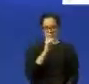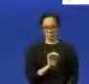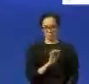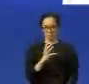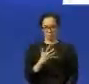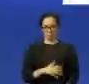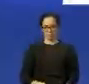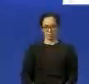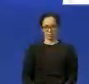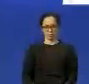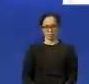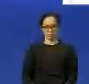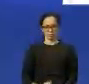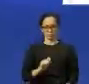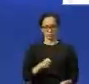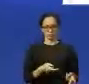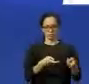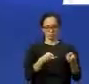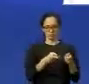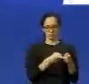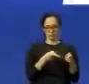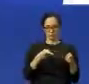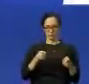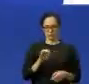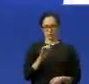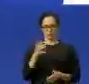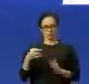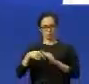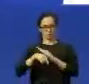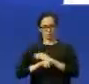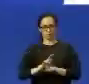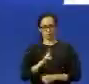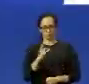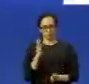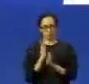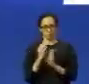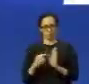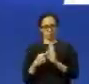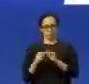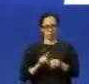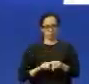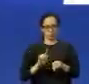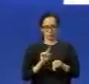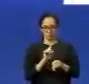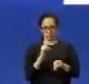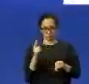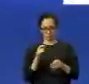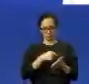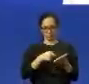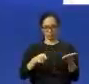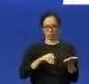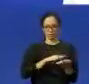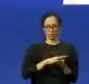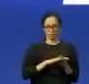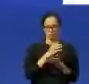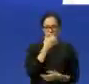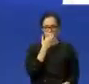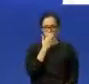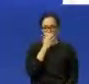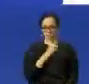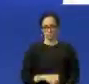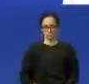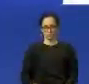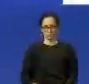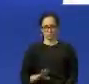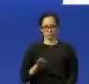Os resultados estão indicados no gráfico de linhas e nele a profundidade H, registrada às 13 horas, não foi anotada. Então,